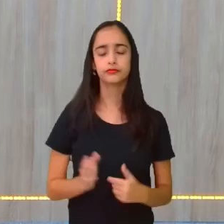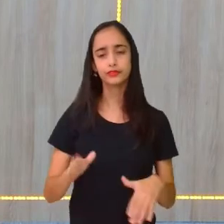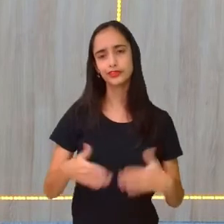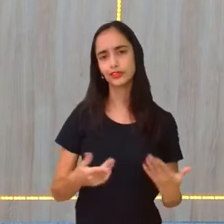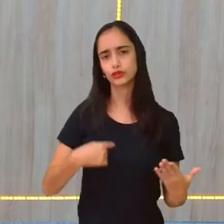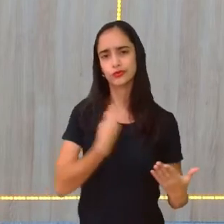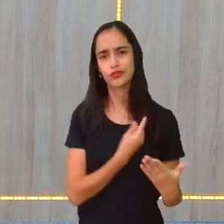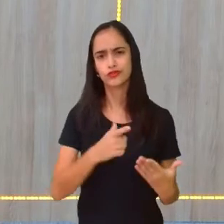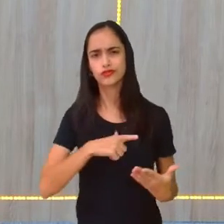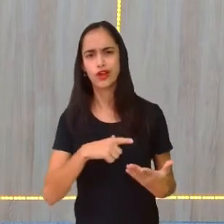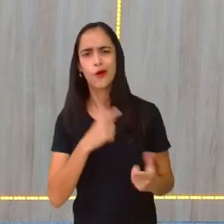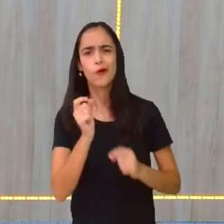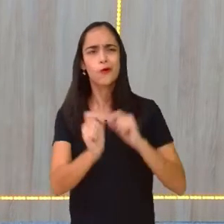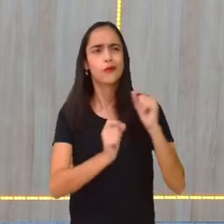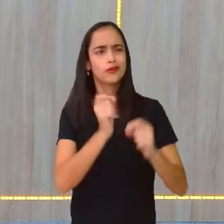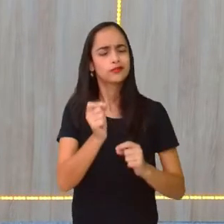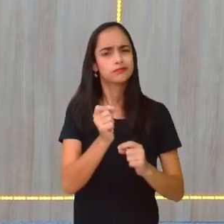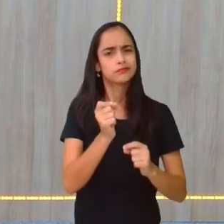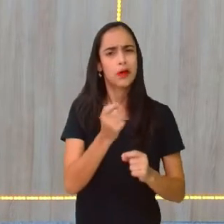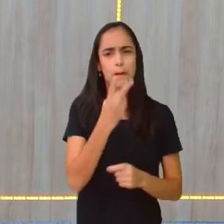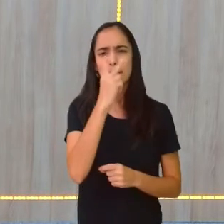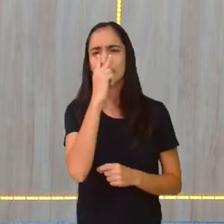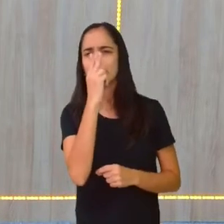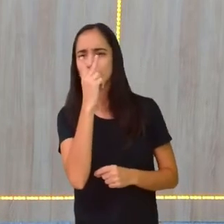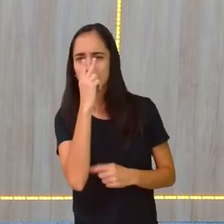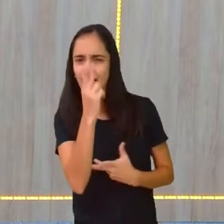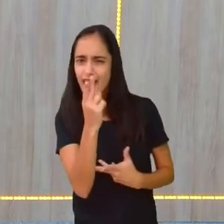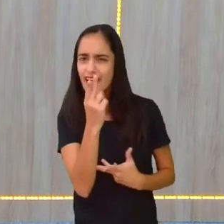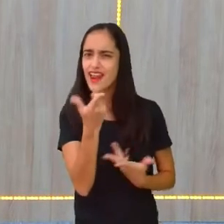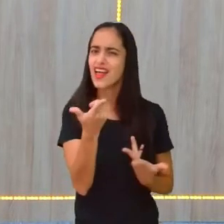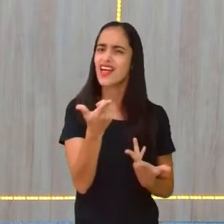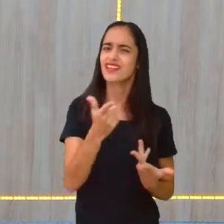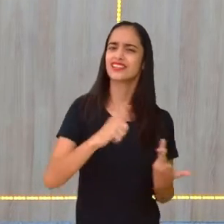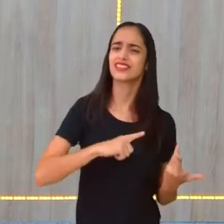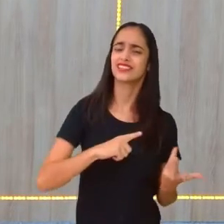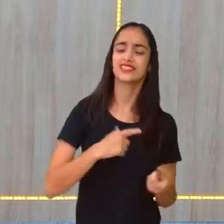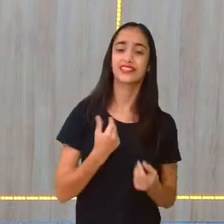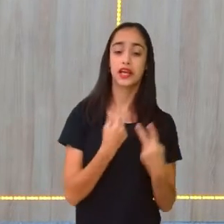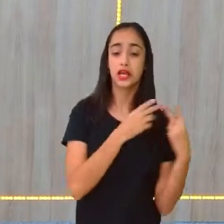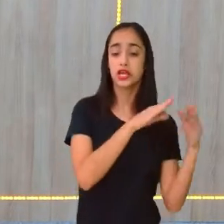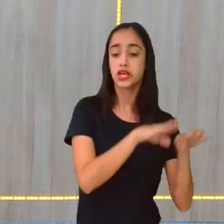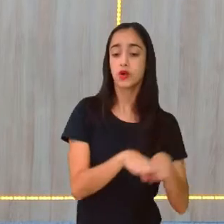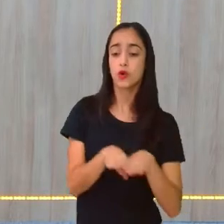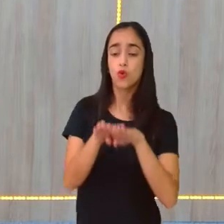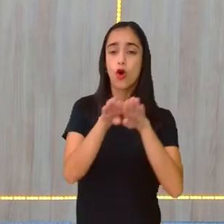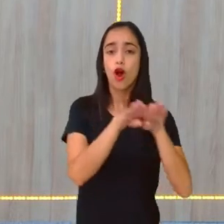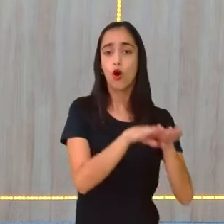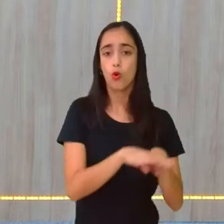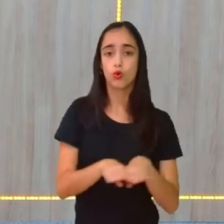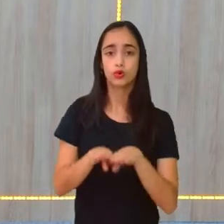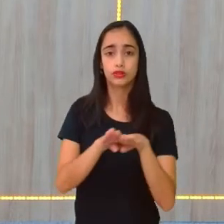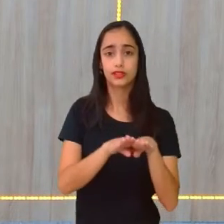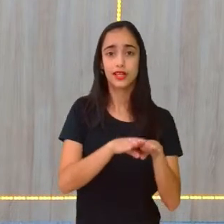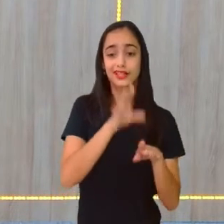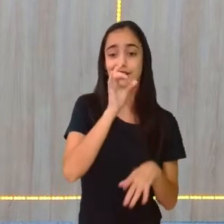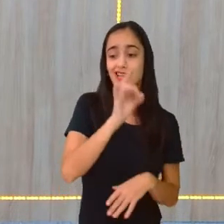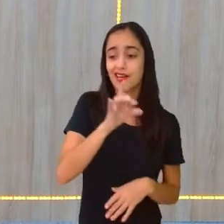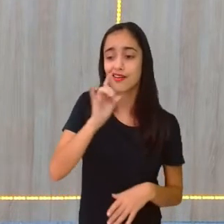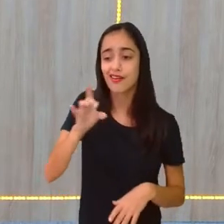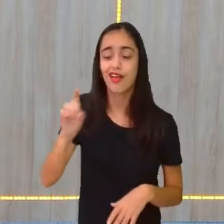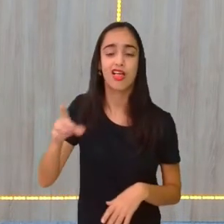aí com a impressão de que existia, certo, uma igualdade entre os cidadãos